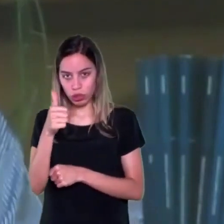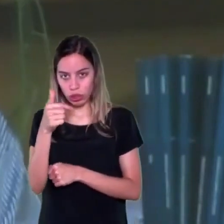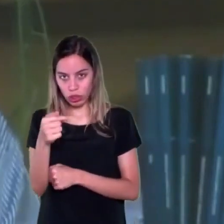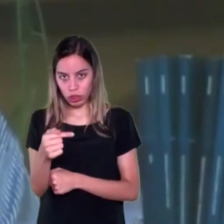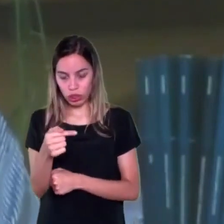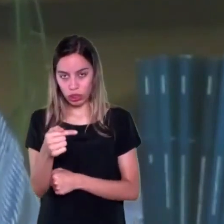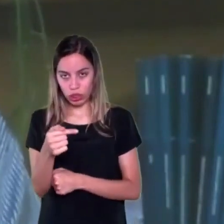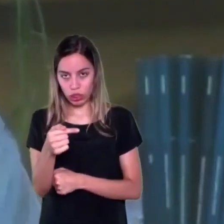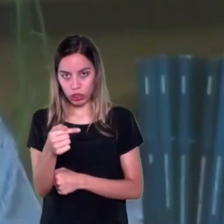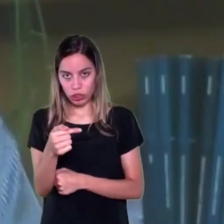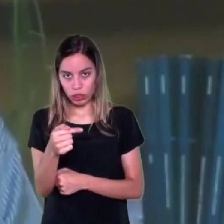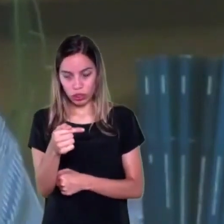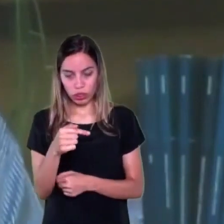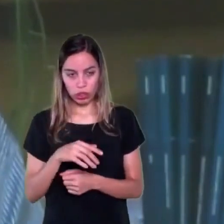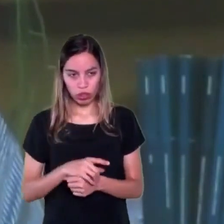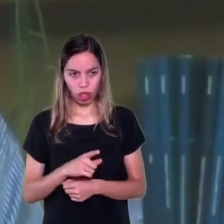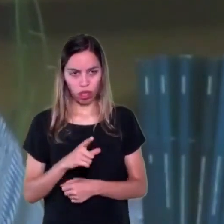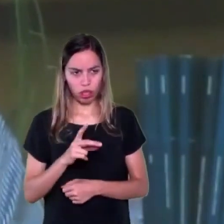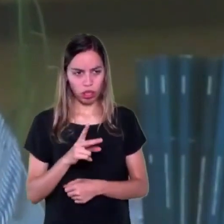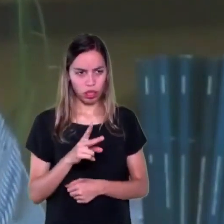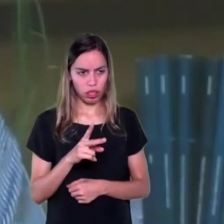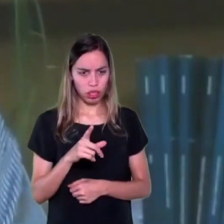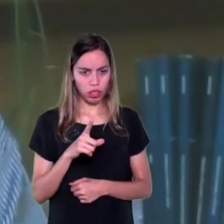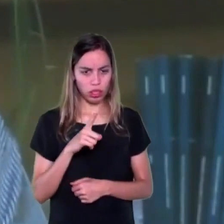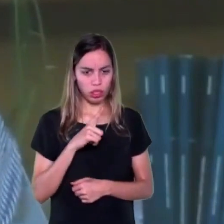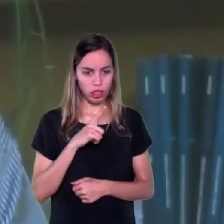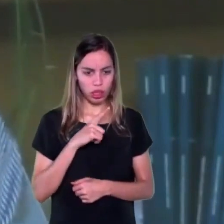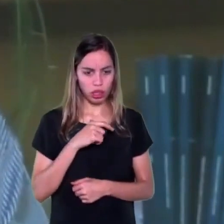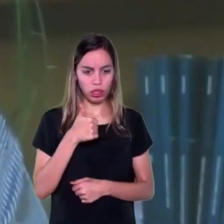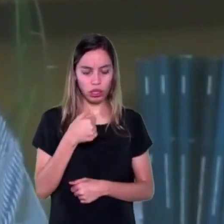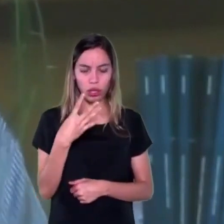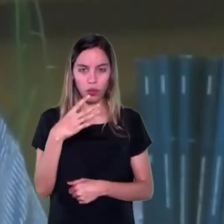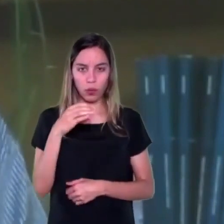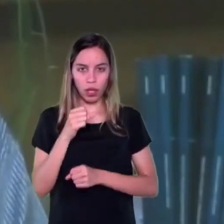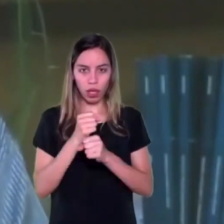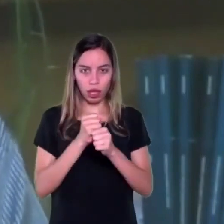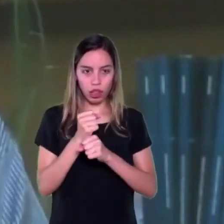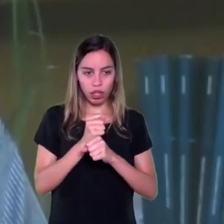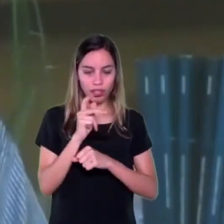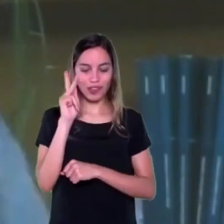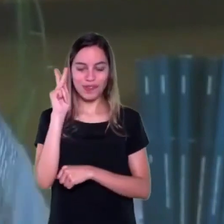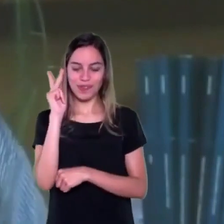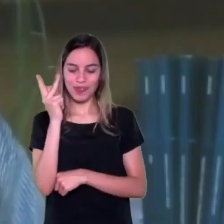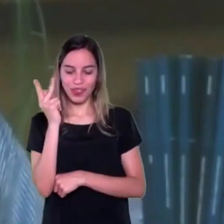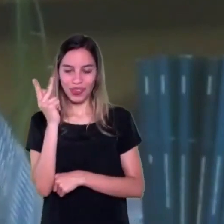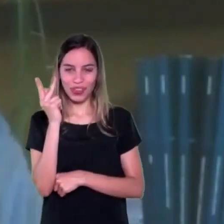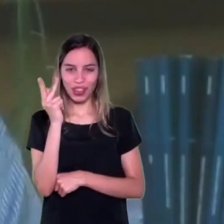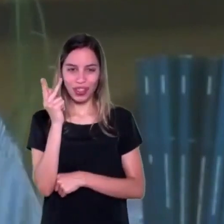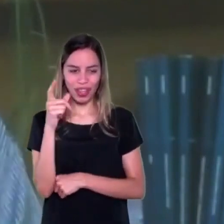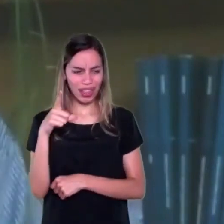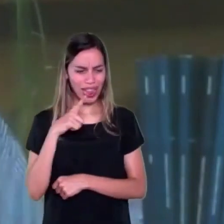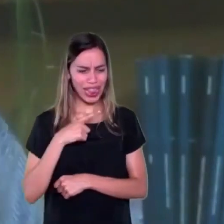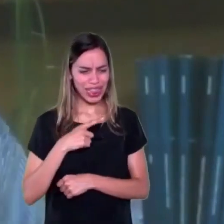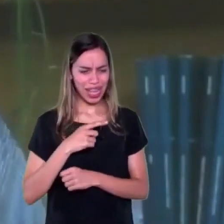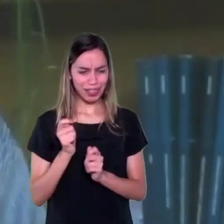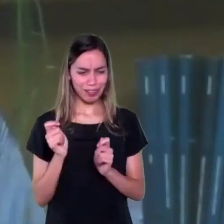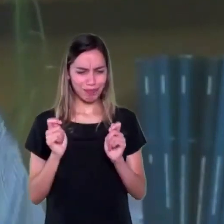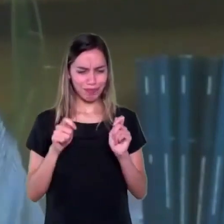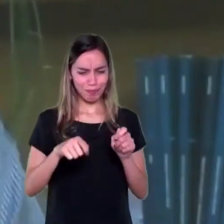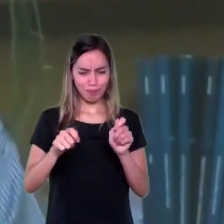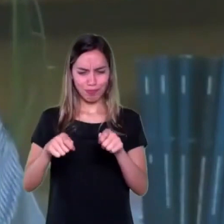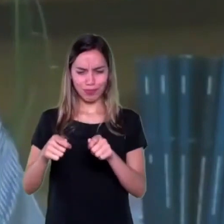Então, 140 anos de uma história recheada de grandes possibilidades, de